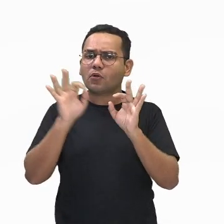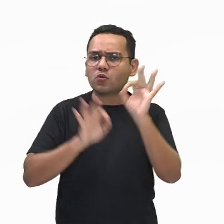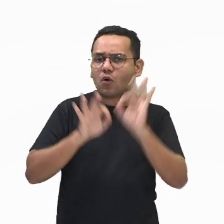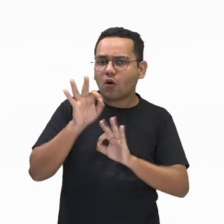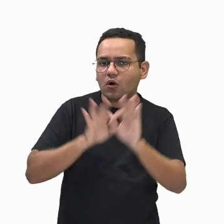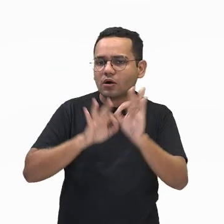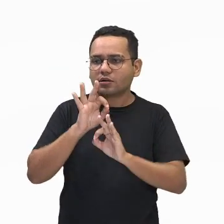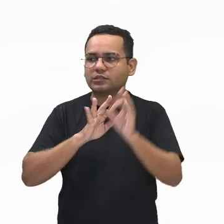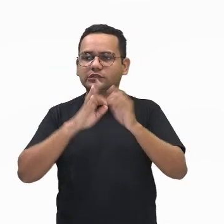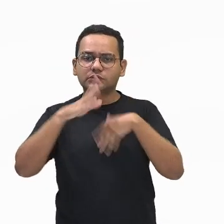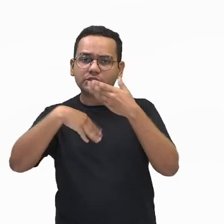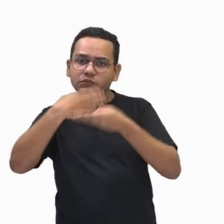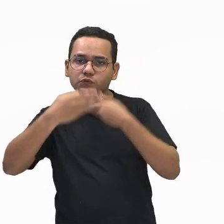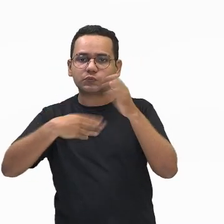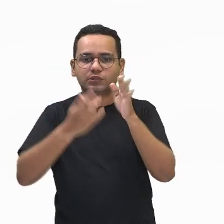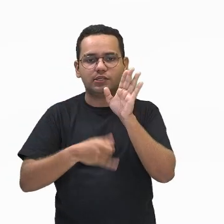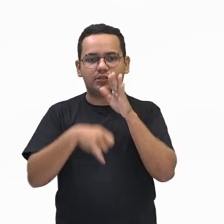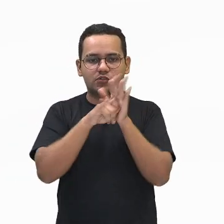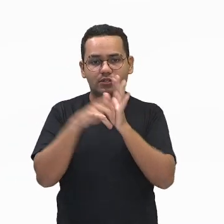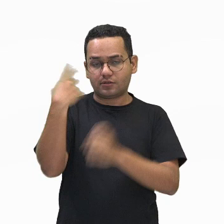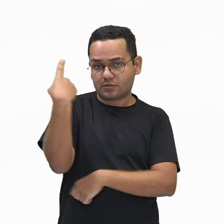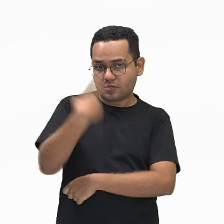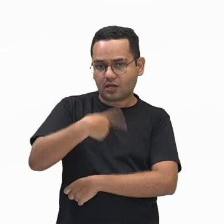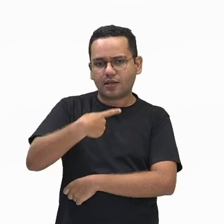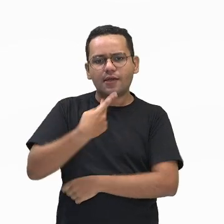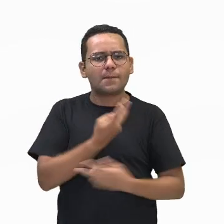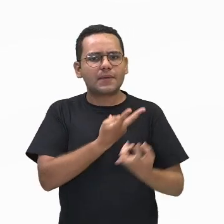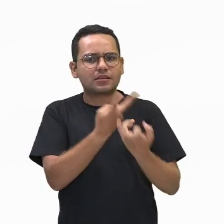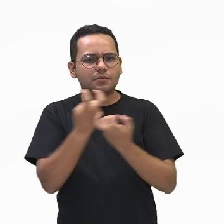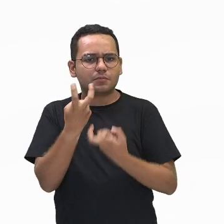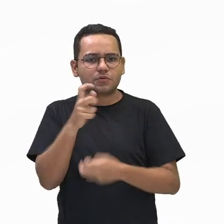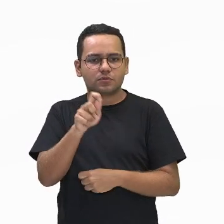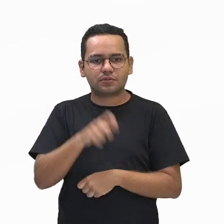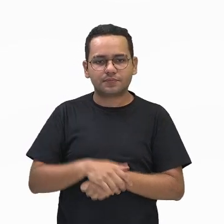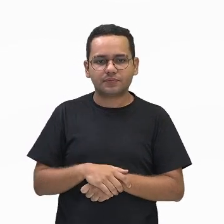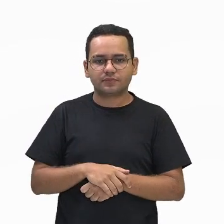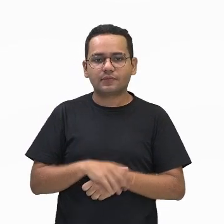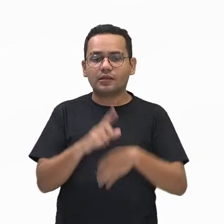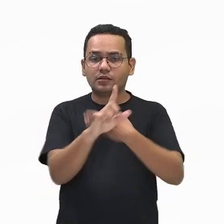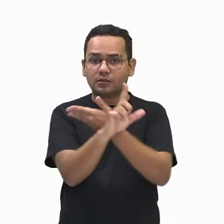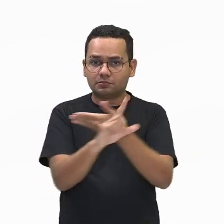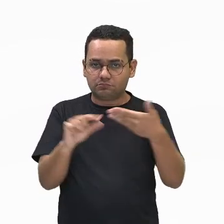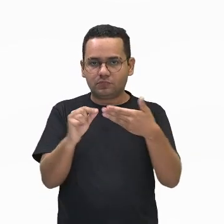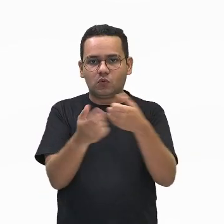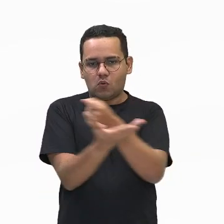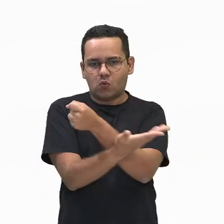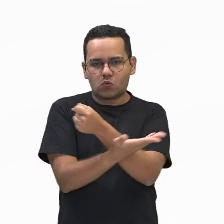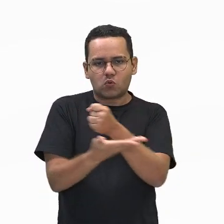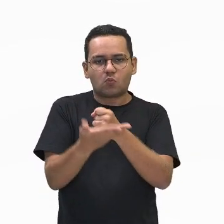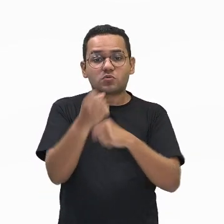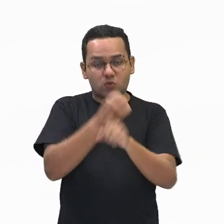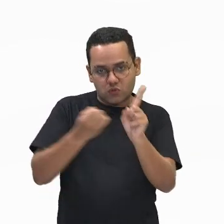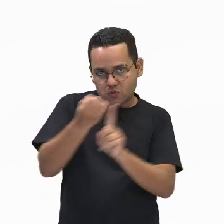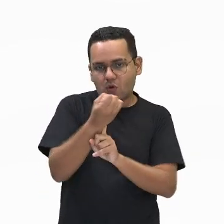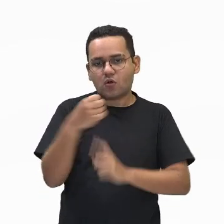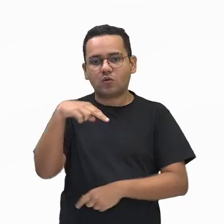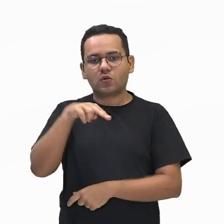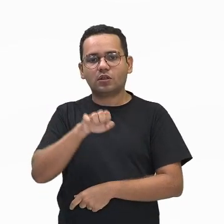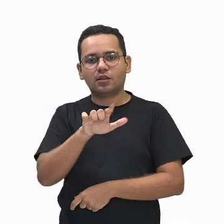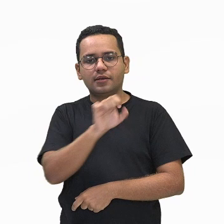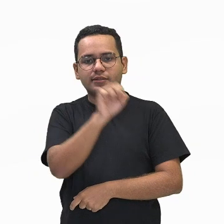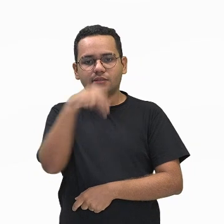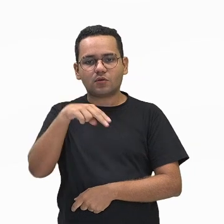da sua identidade, é importante percebermos que, como nos diz o sociólogo Nelson Tomasi, todas